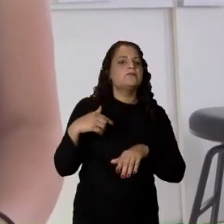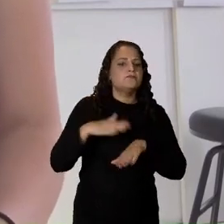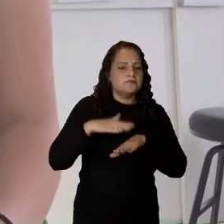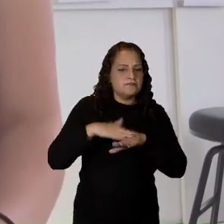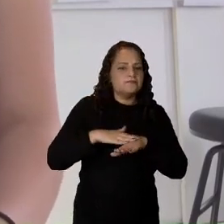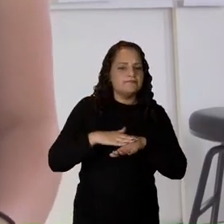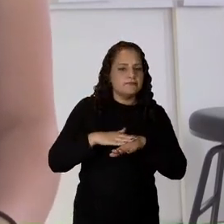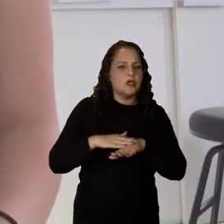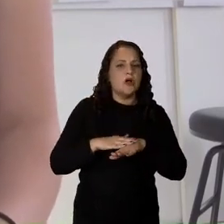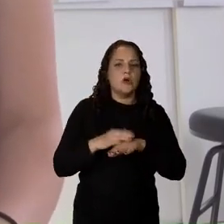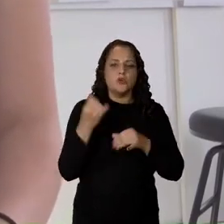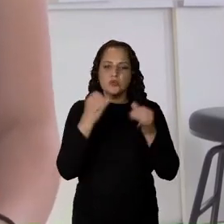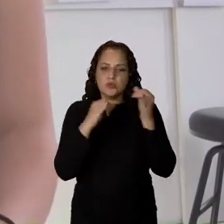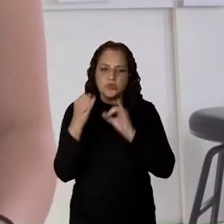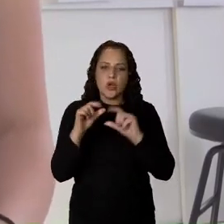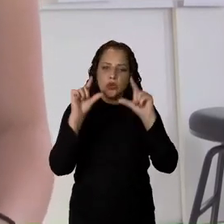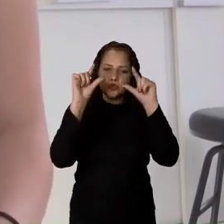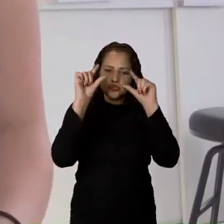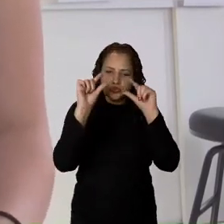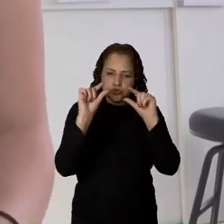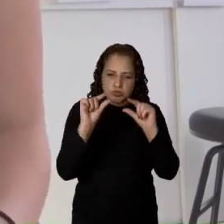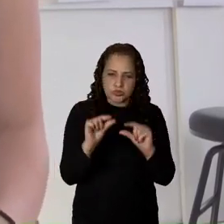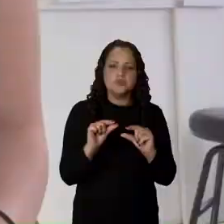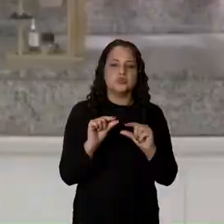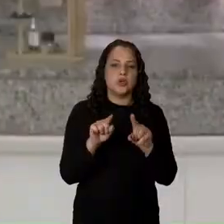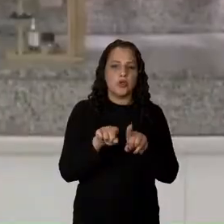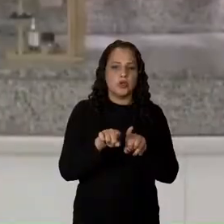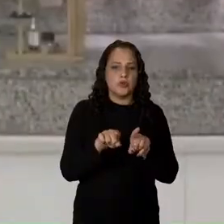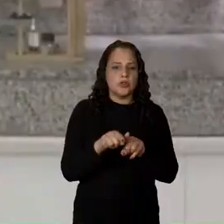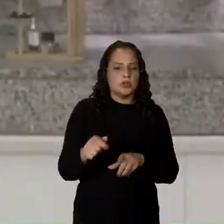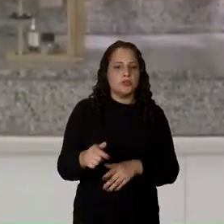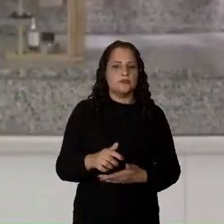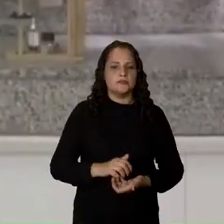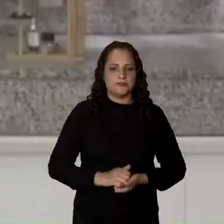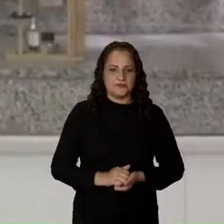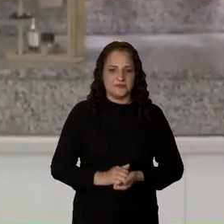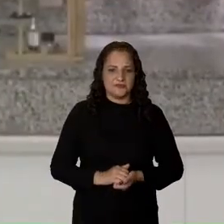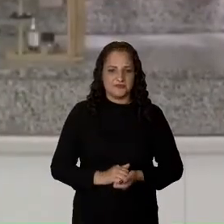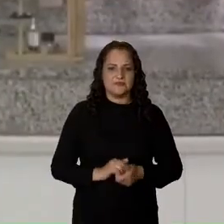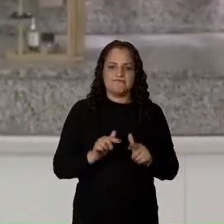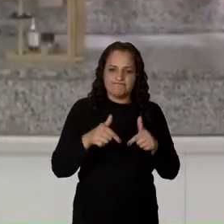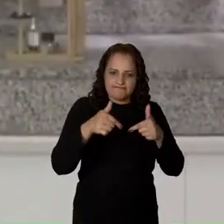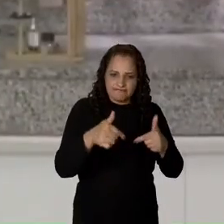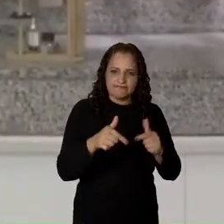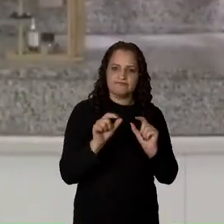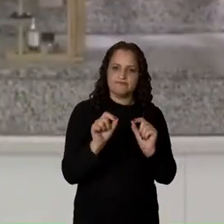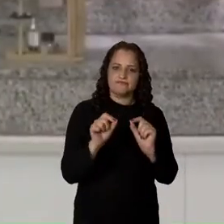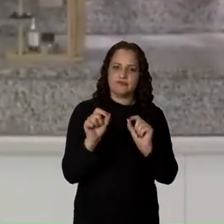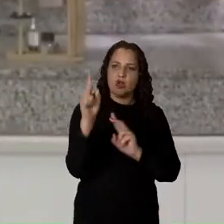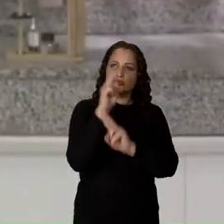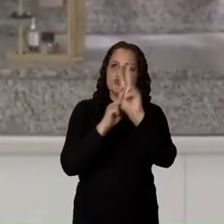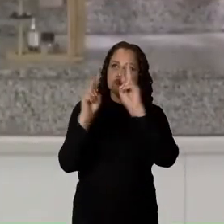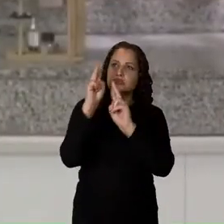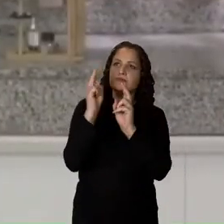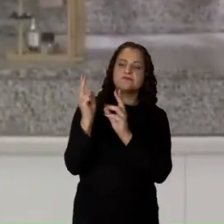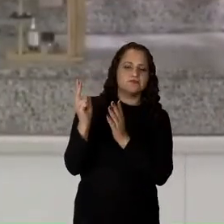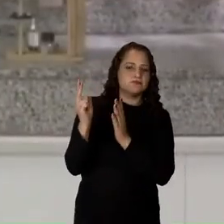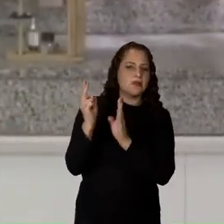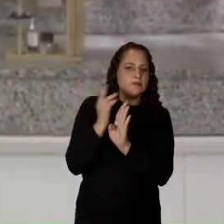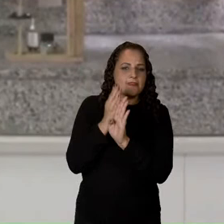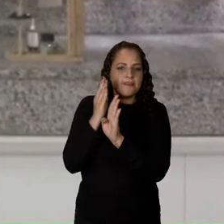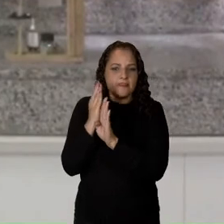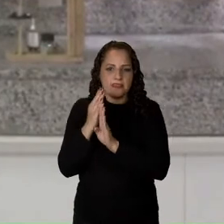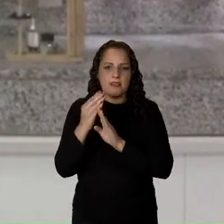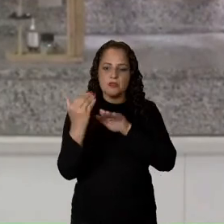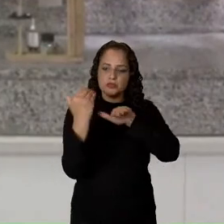de consumo e também diminuindo a demanda do uso de energias não renováveis. O protótipo busca captar o vento através dos veículos em